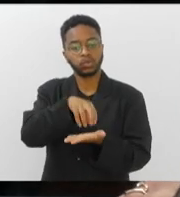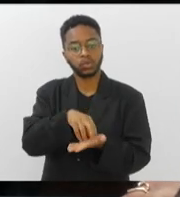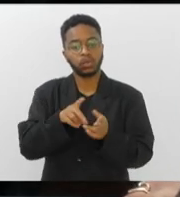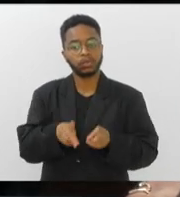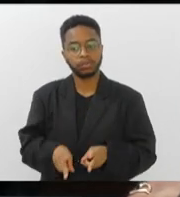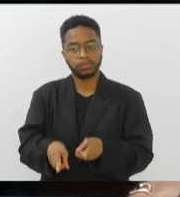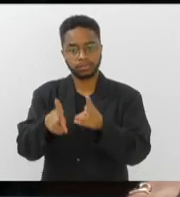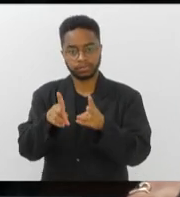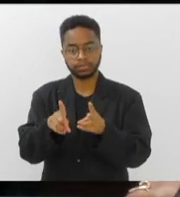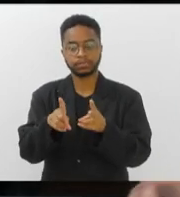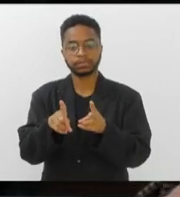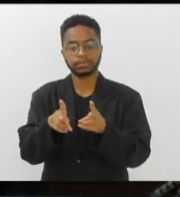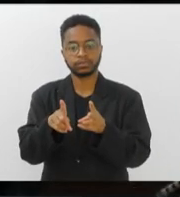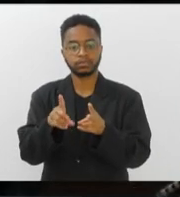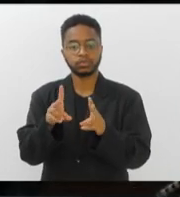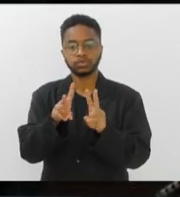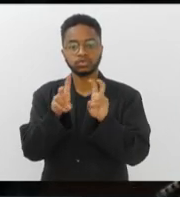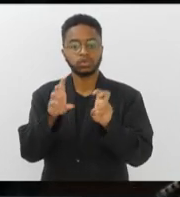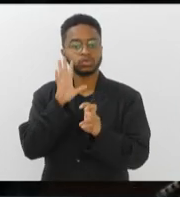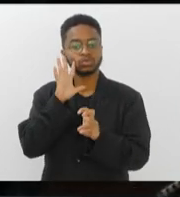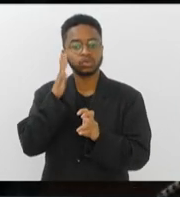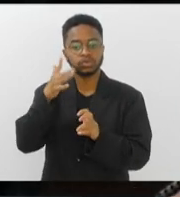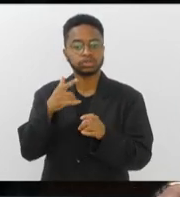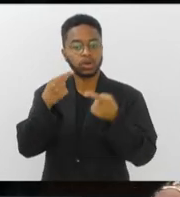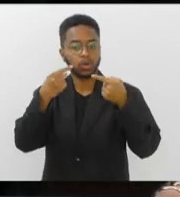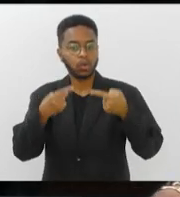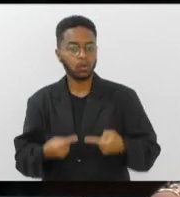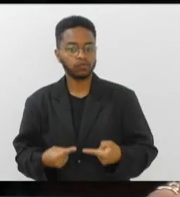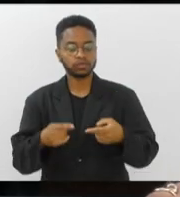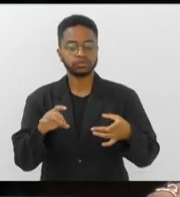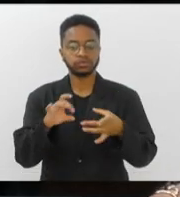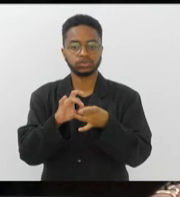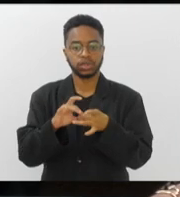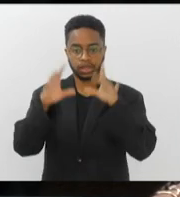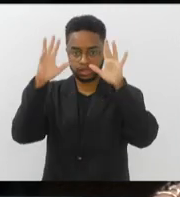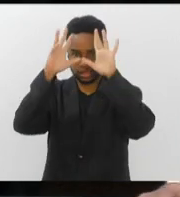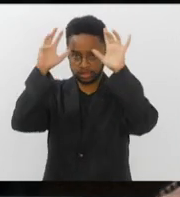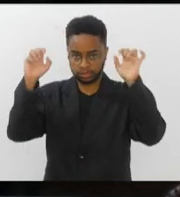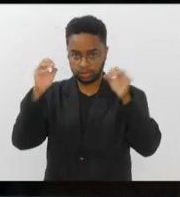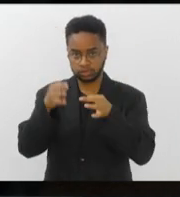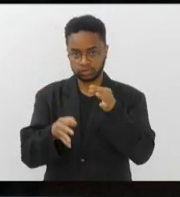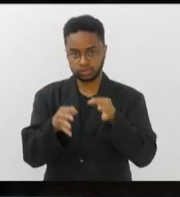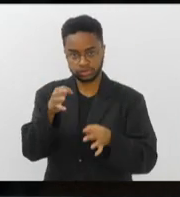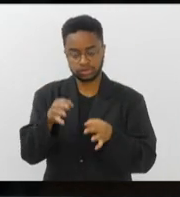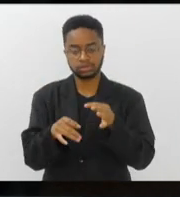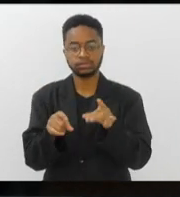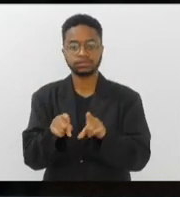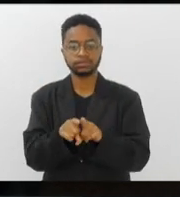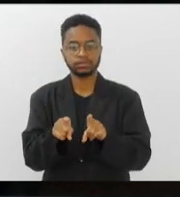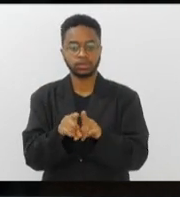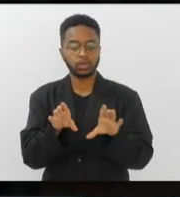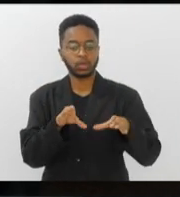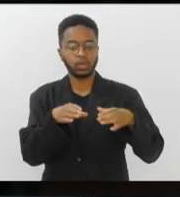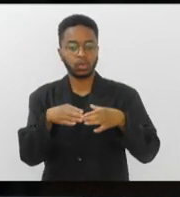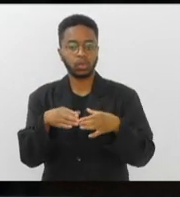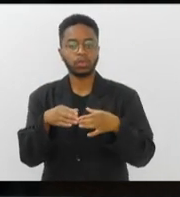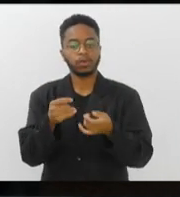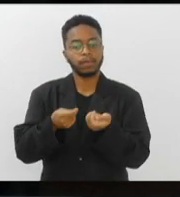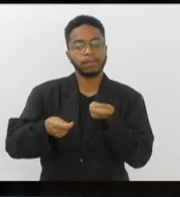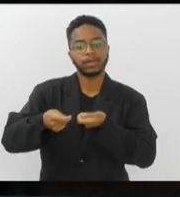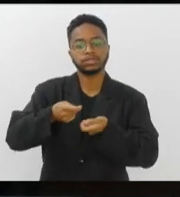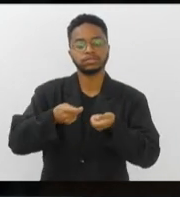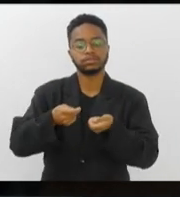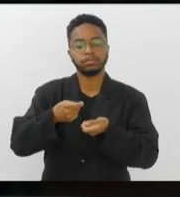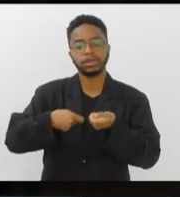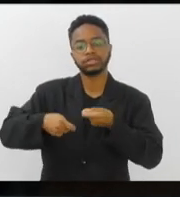consensuais de soluções e conflitos do Tribunal de Justiça, e também do Grupo de Mediação e